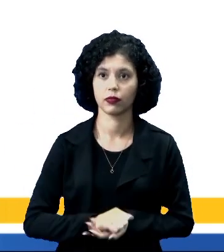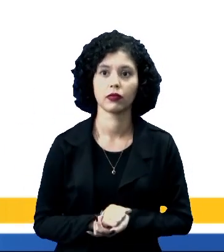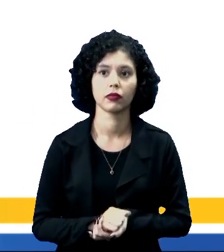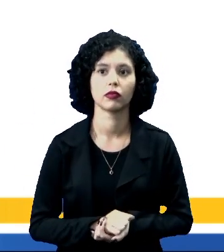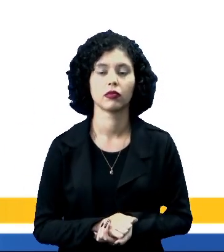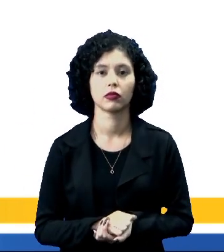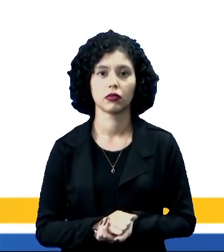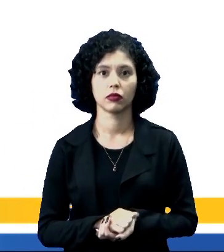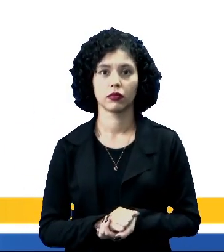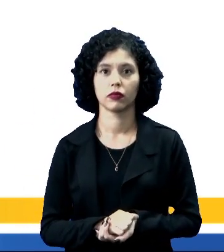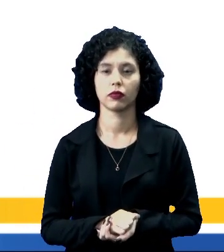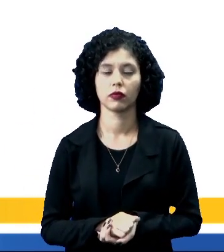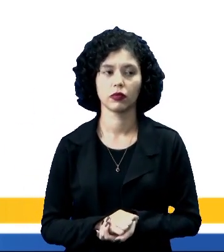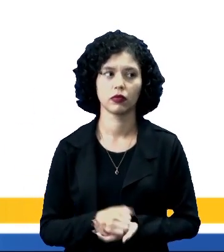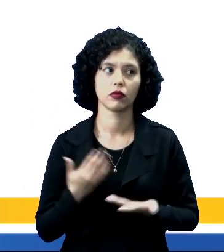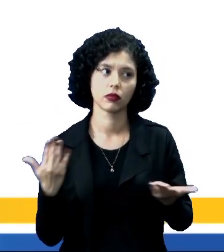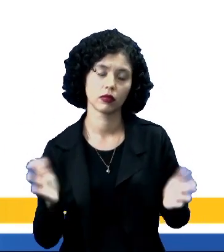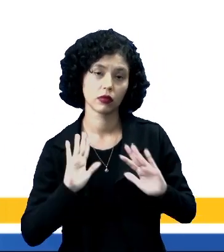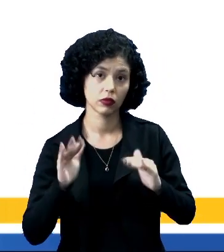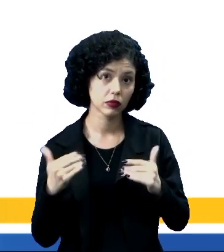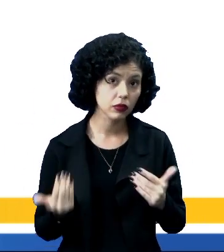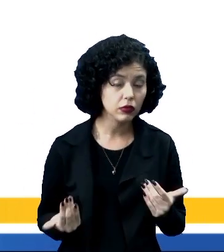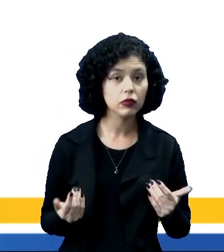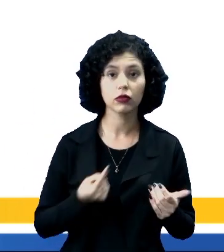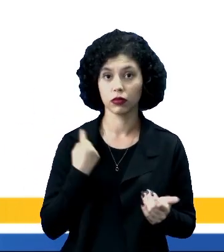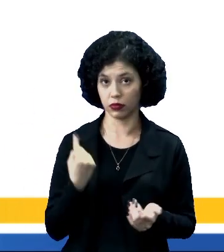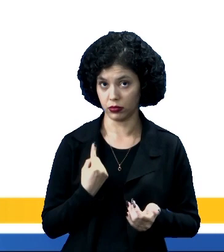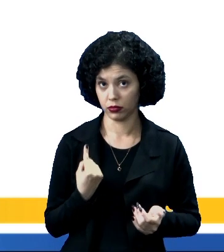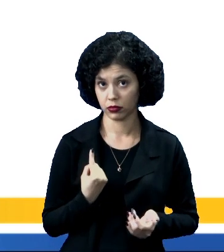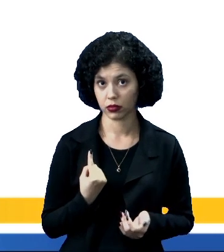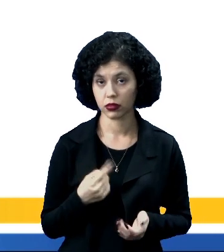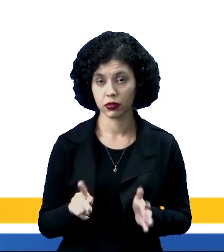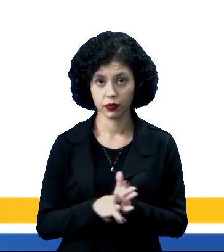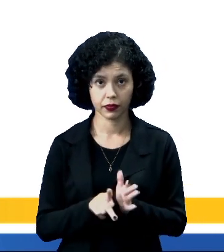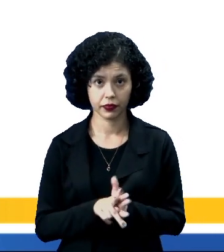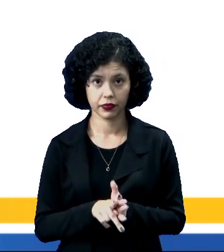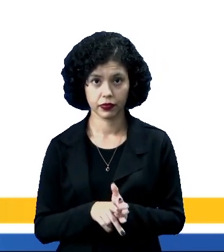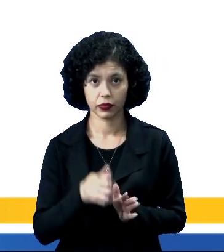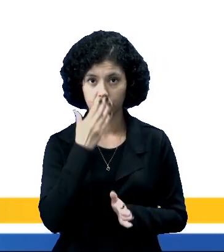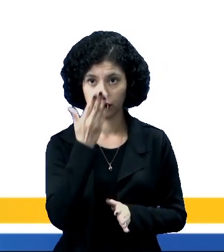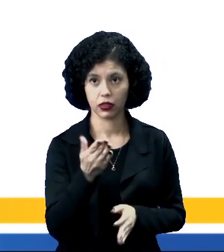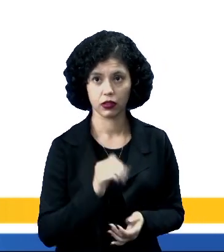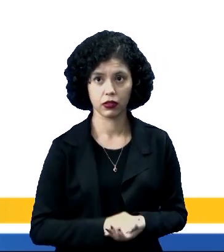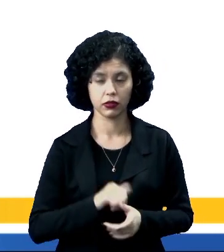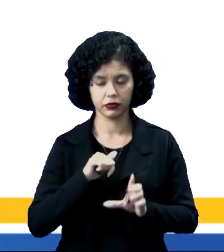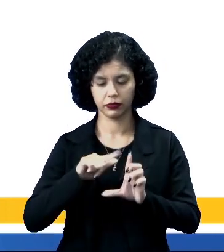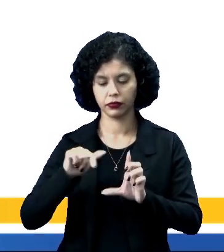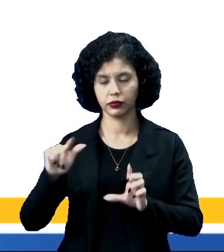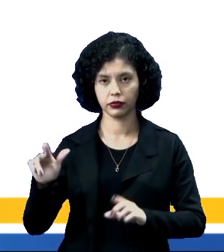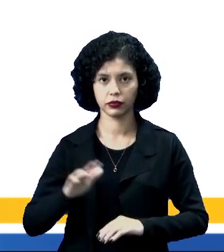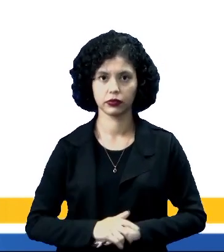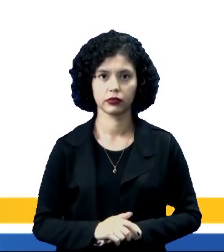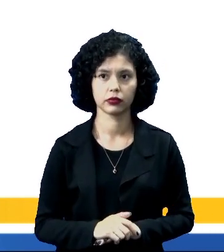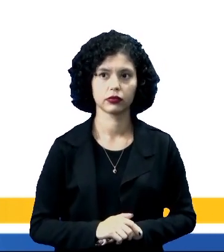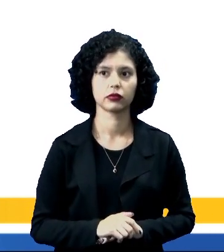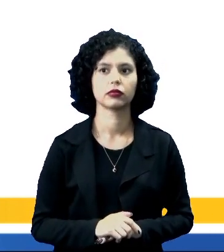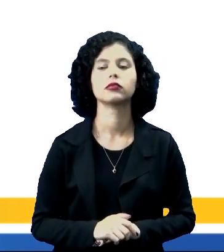ovócito secundário E aí pessoal Qual é a única alternativa viável frente a s gráfico